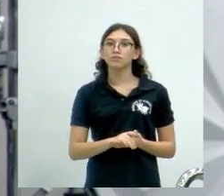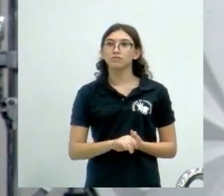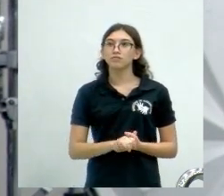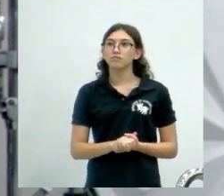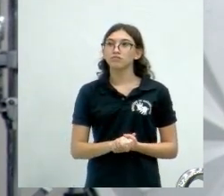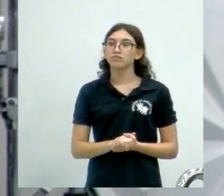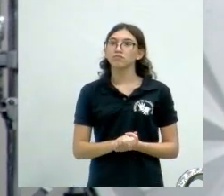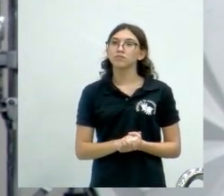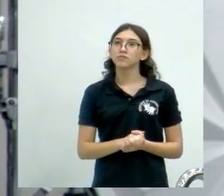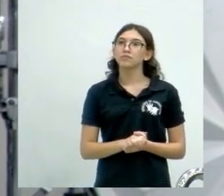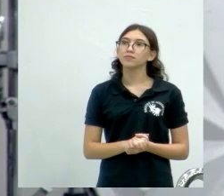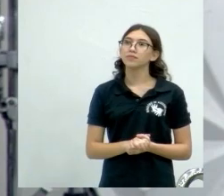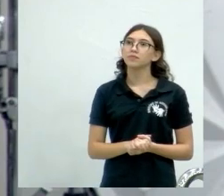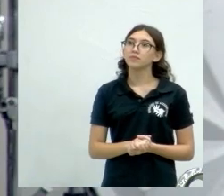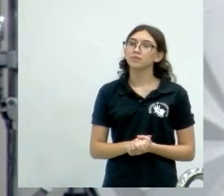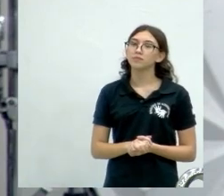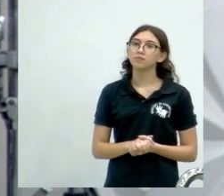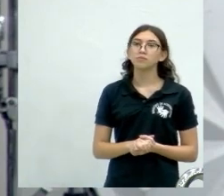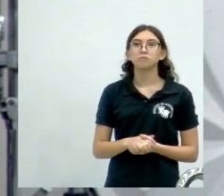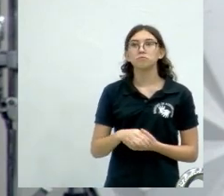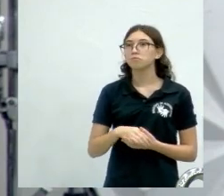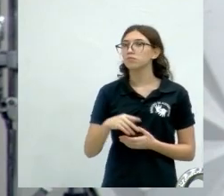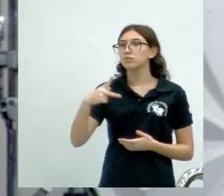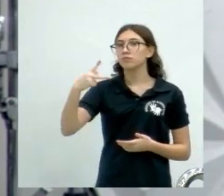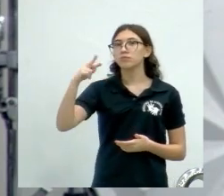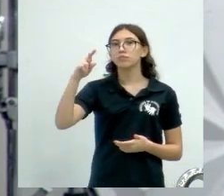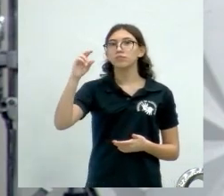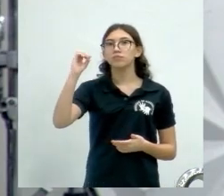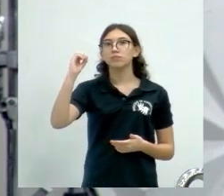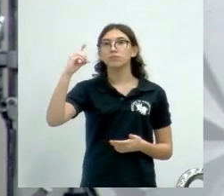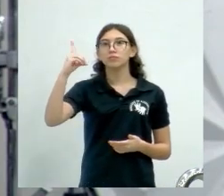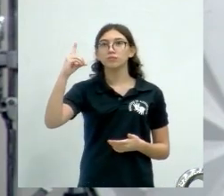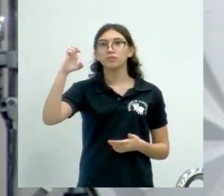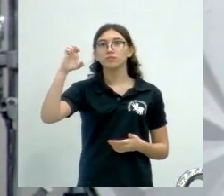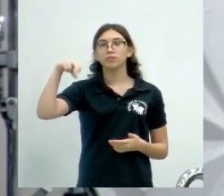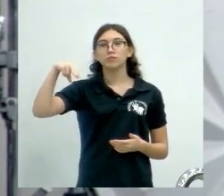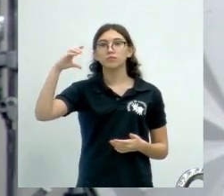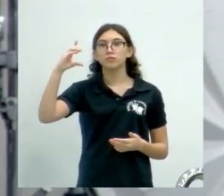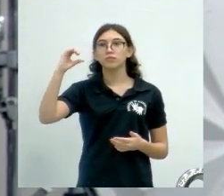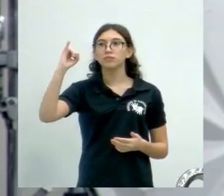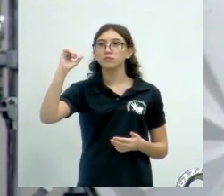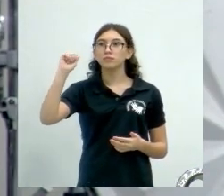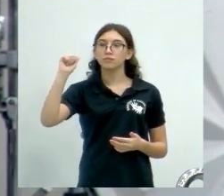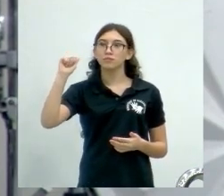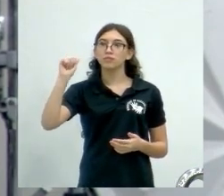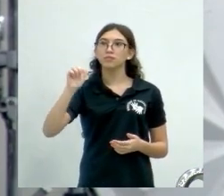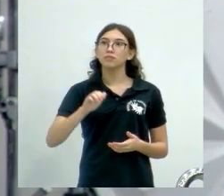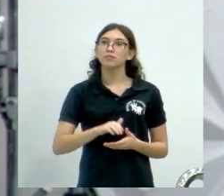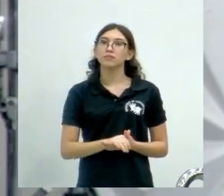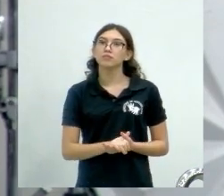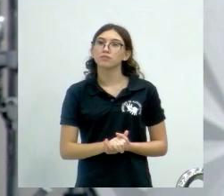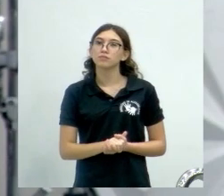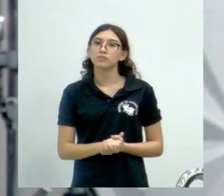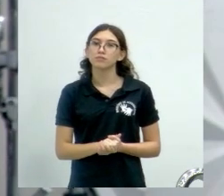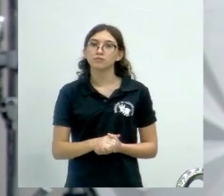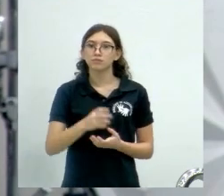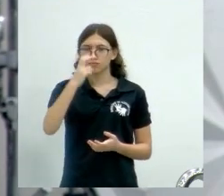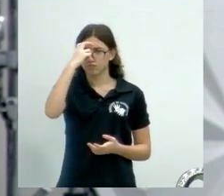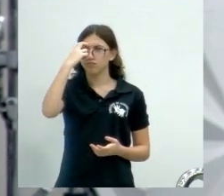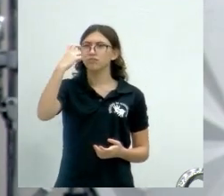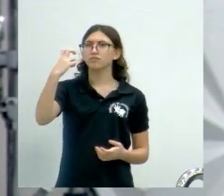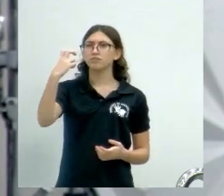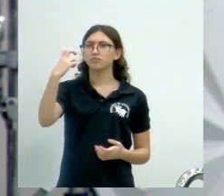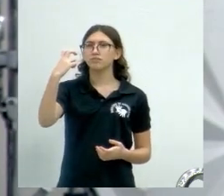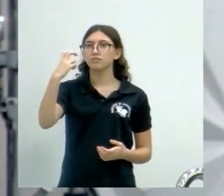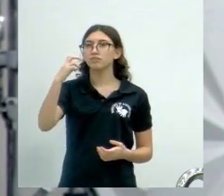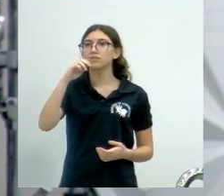pode ser traduzido como prudência. E veja que a gente viu que prudência tem a ver com bom senso com prudência, mas até para deixar aqui mais